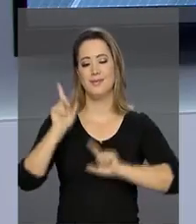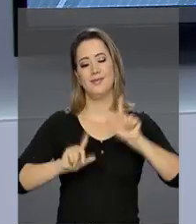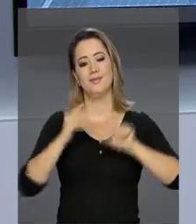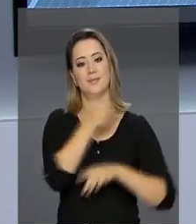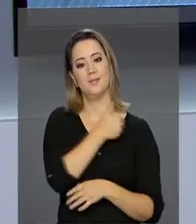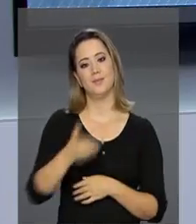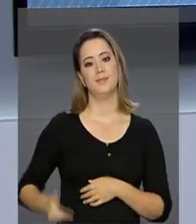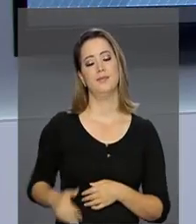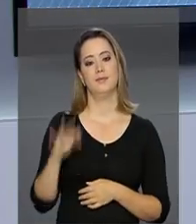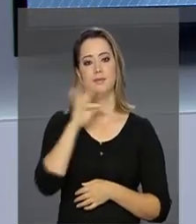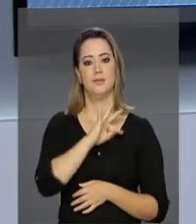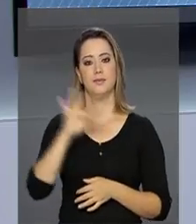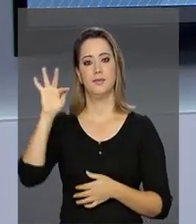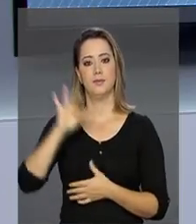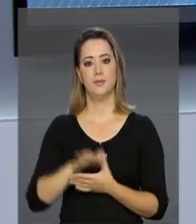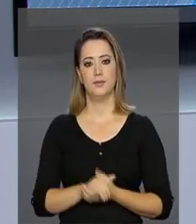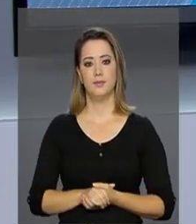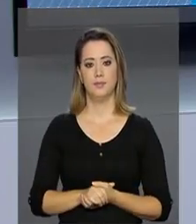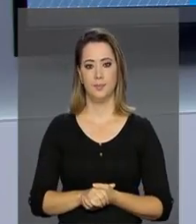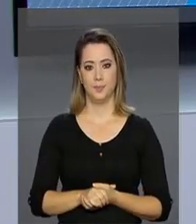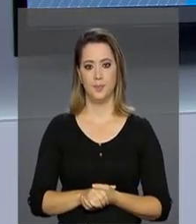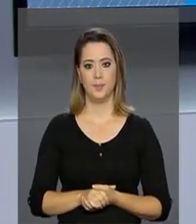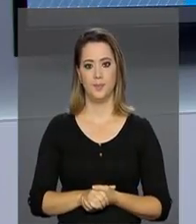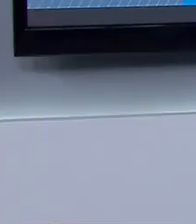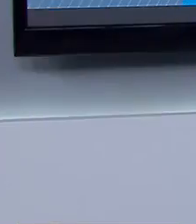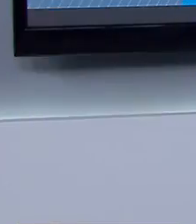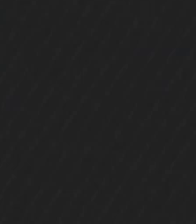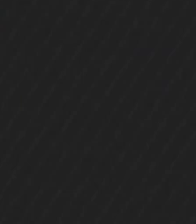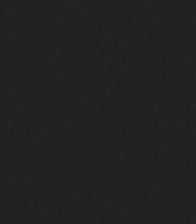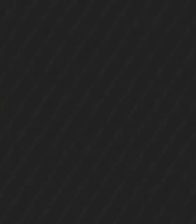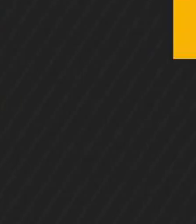a gente aqui na NBR a TV do Governo